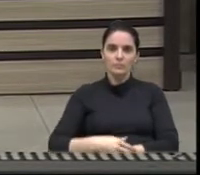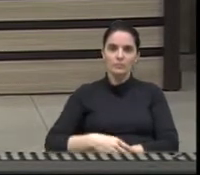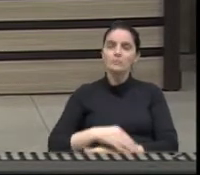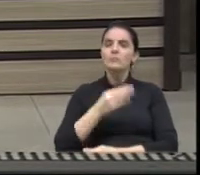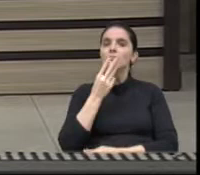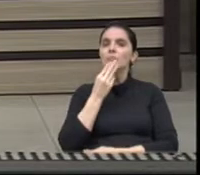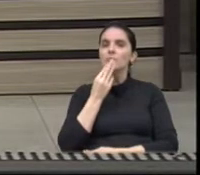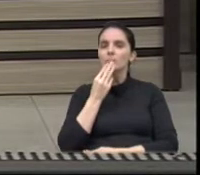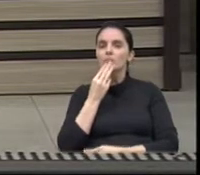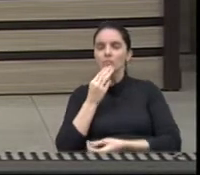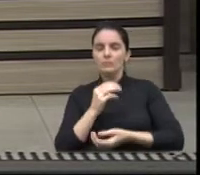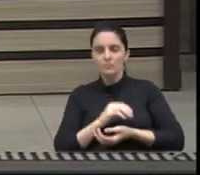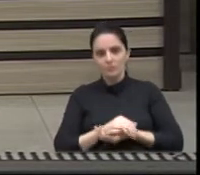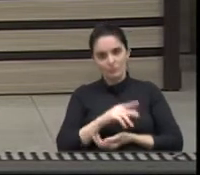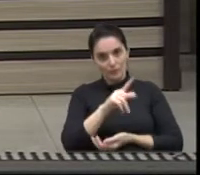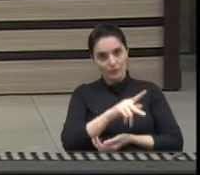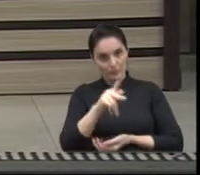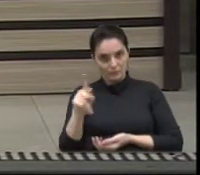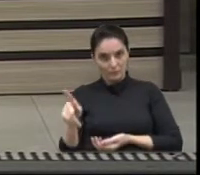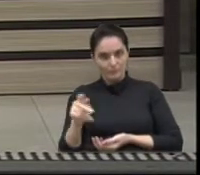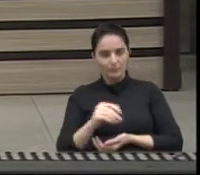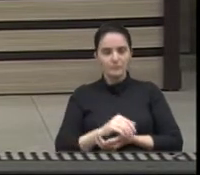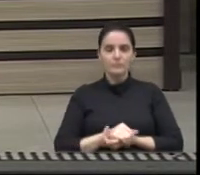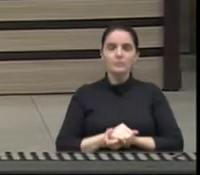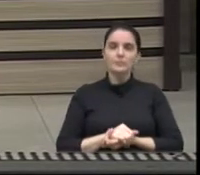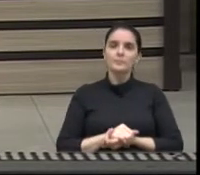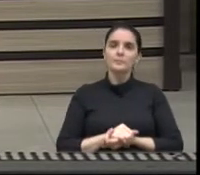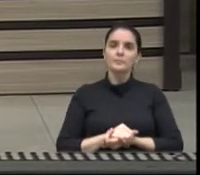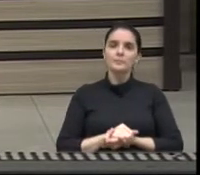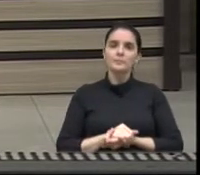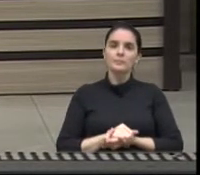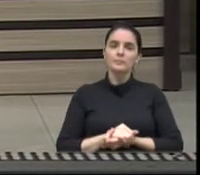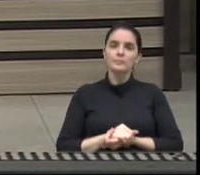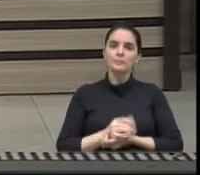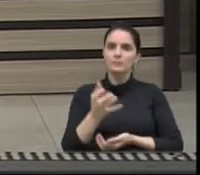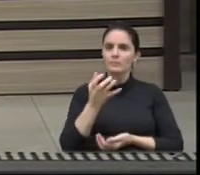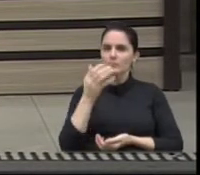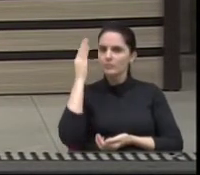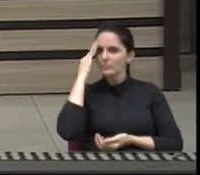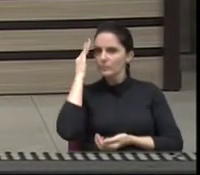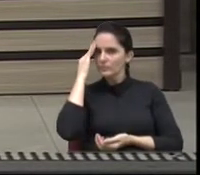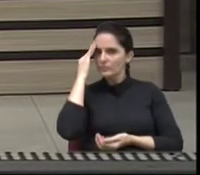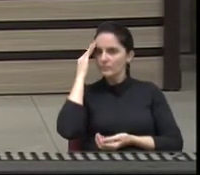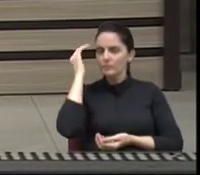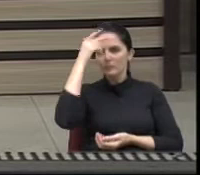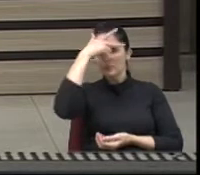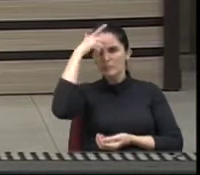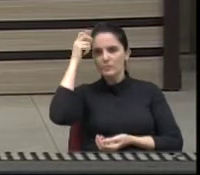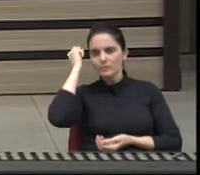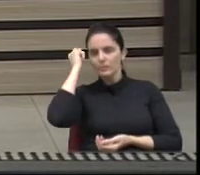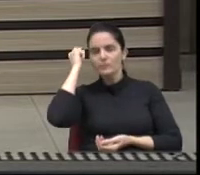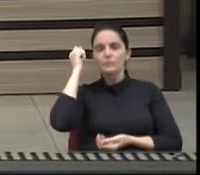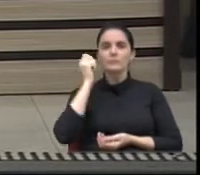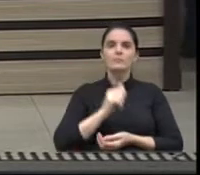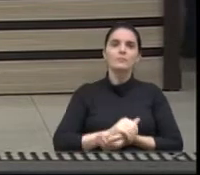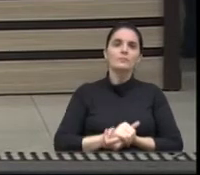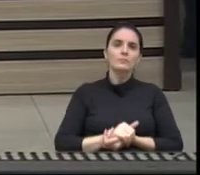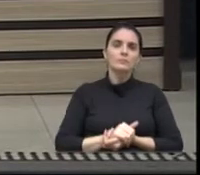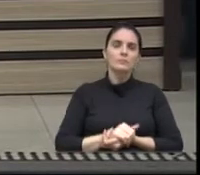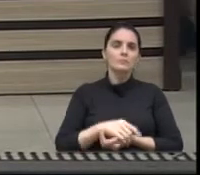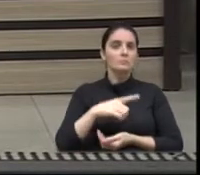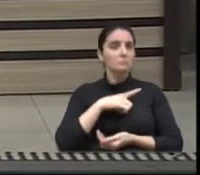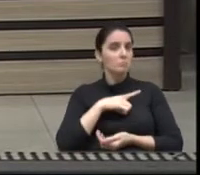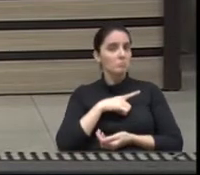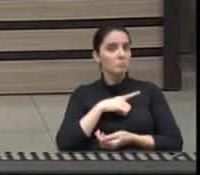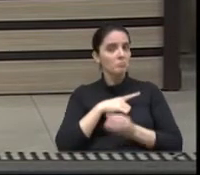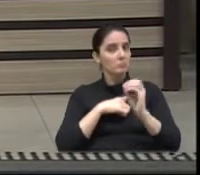Luzia. Presidente, esse requerimento requer informações do Poder Executivo referente à existência ou não